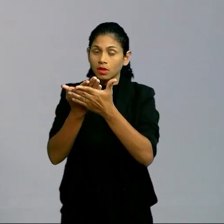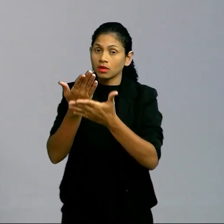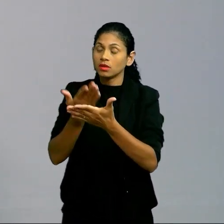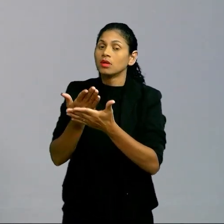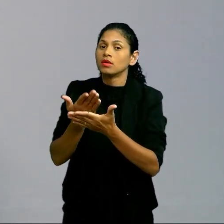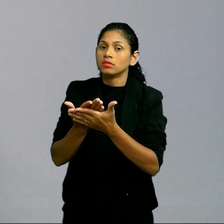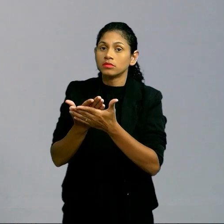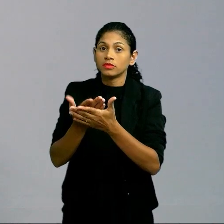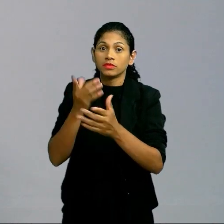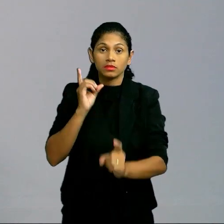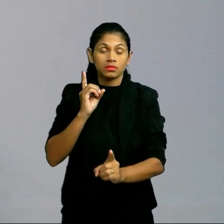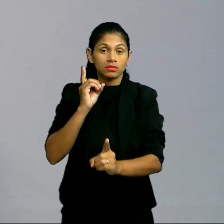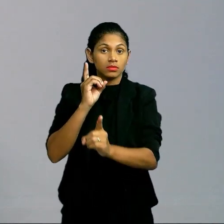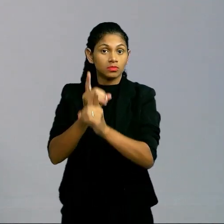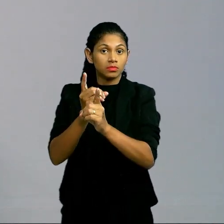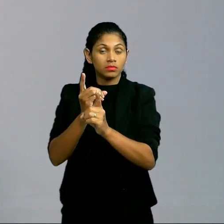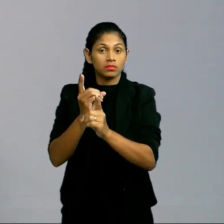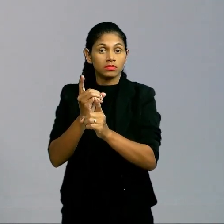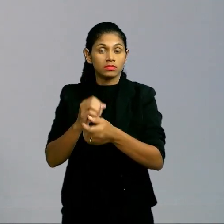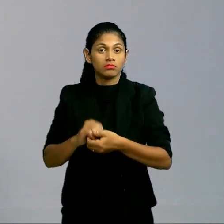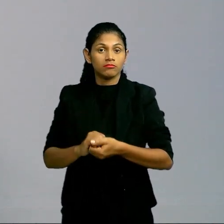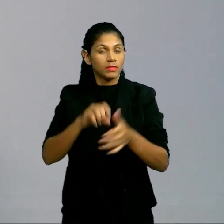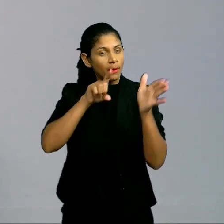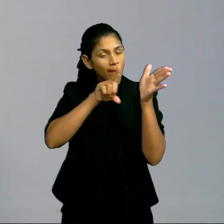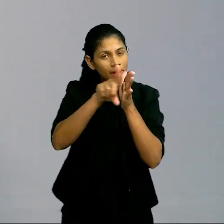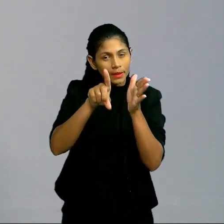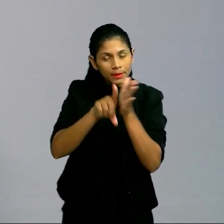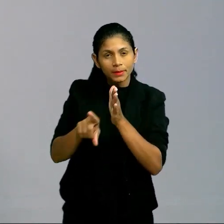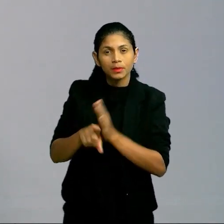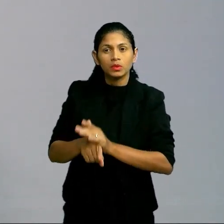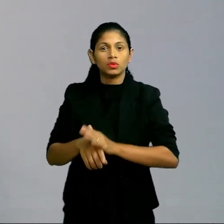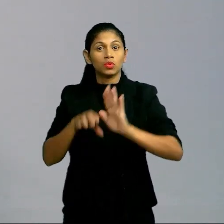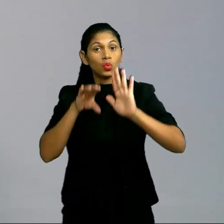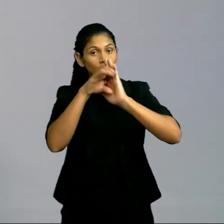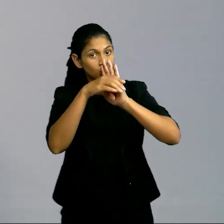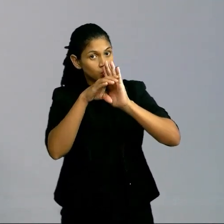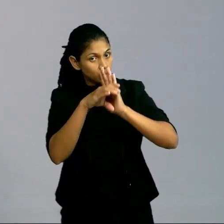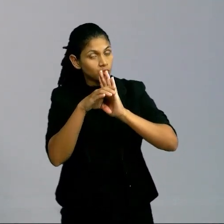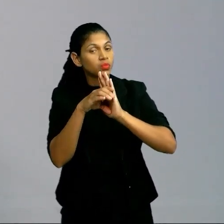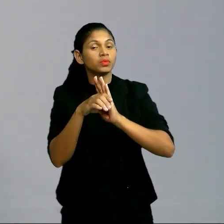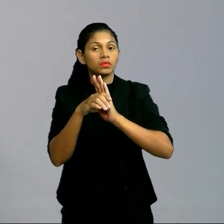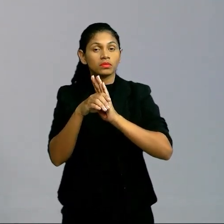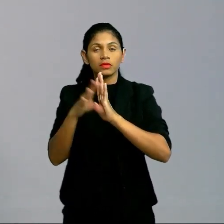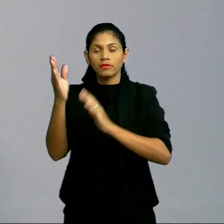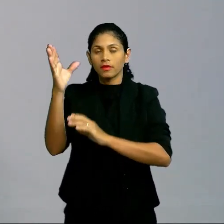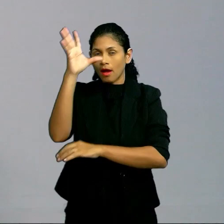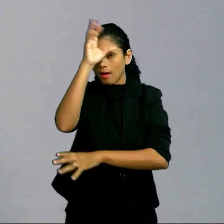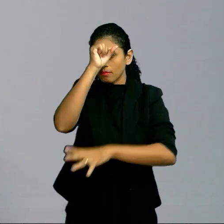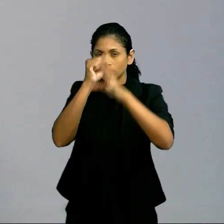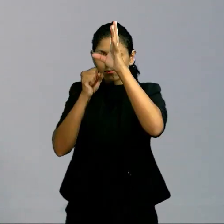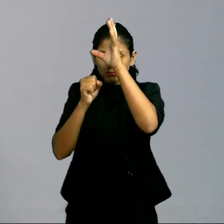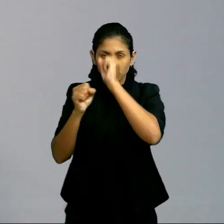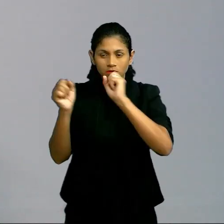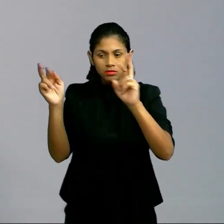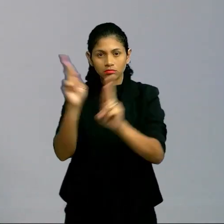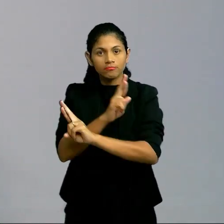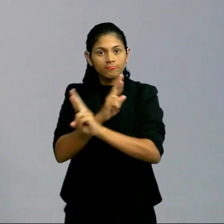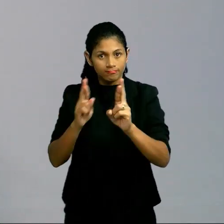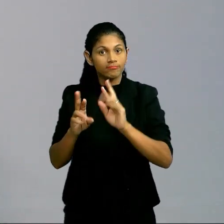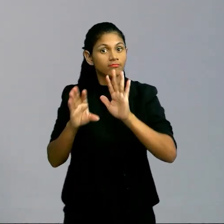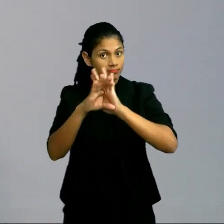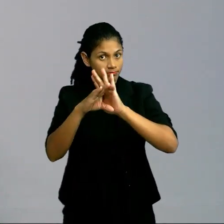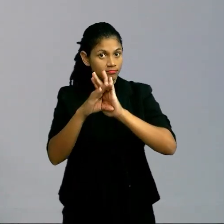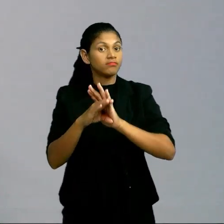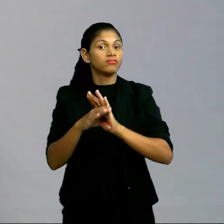e você vai encontrar a questão, você vai encontrar o conteúdo e você vai aprender relacionado a isso, tá